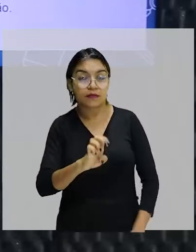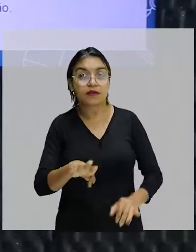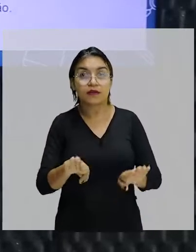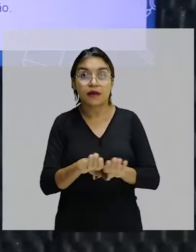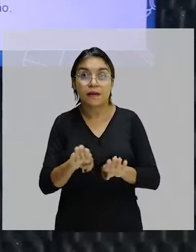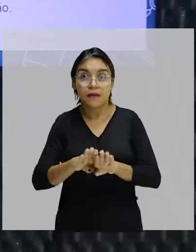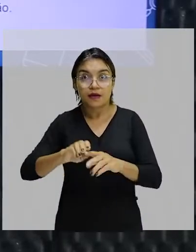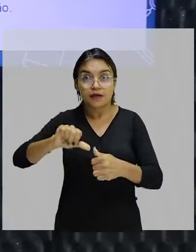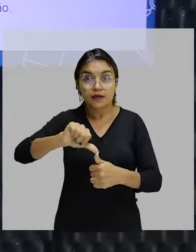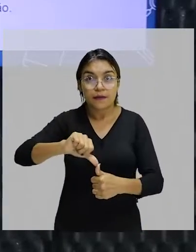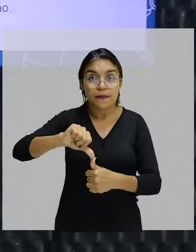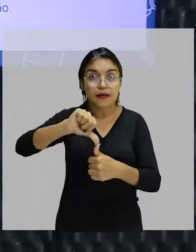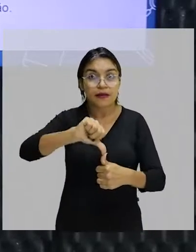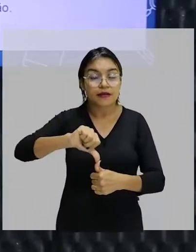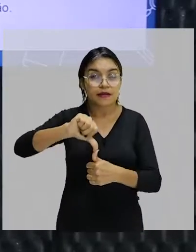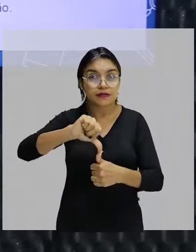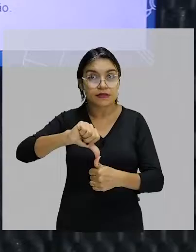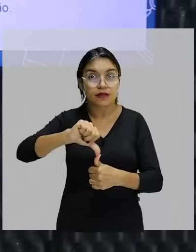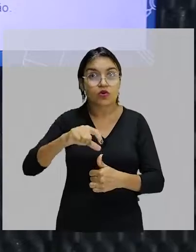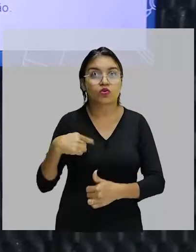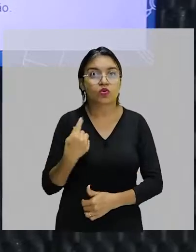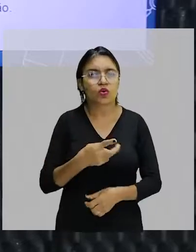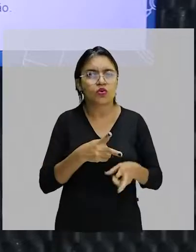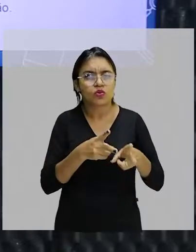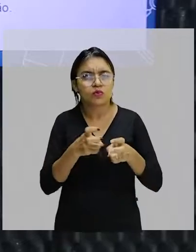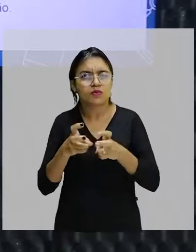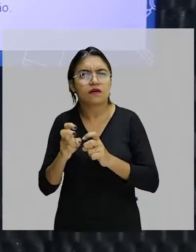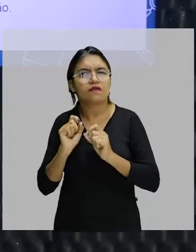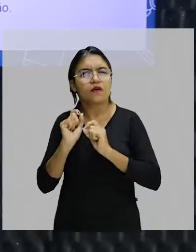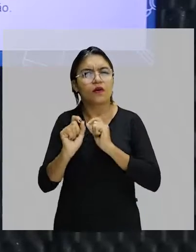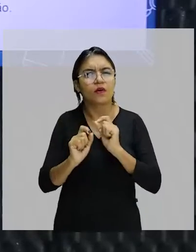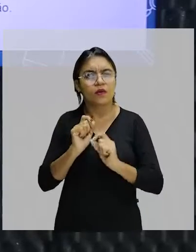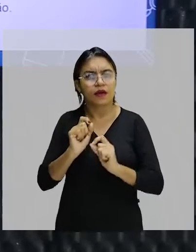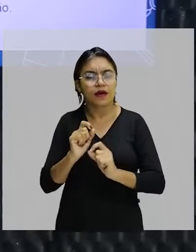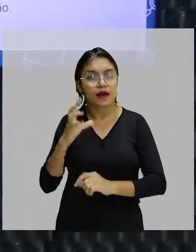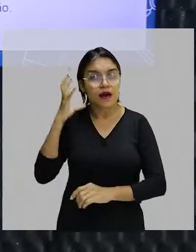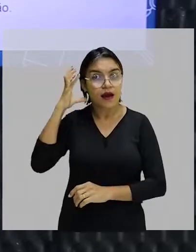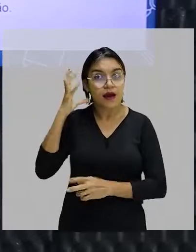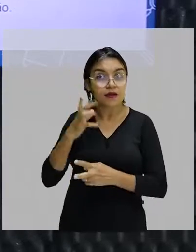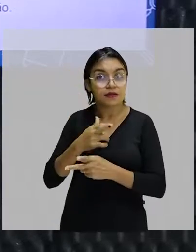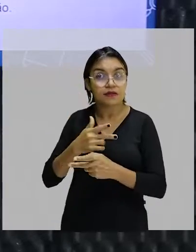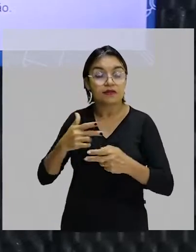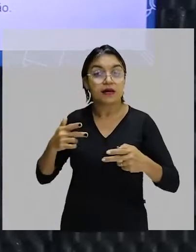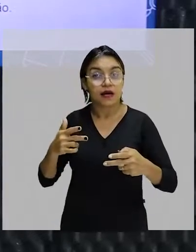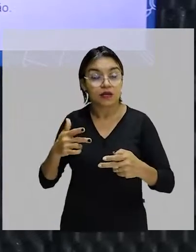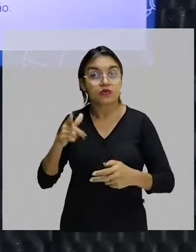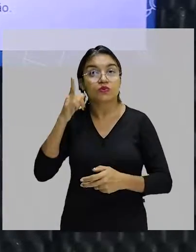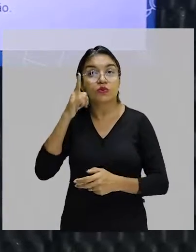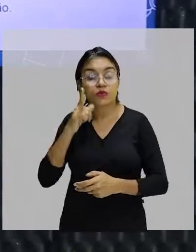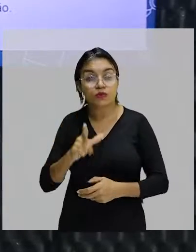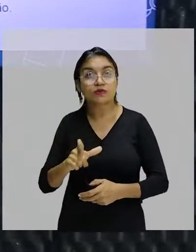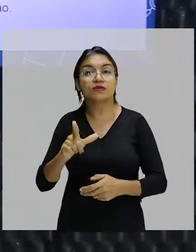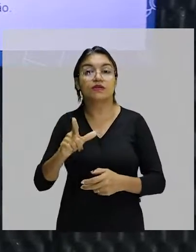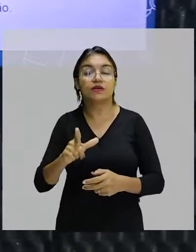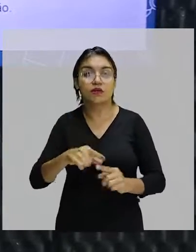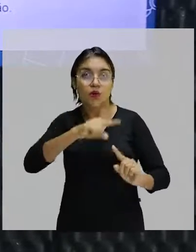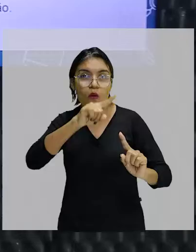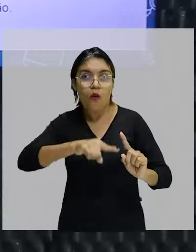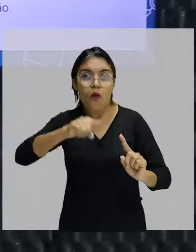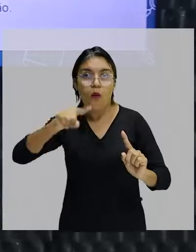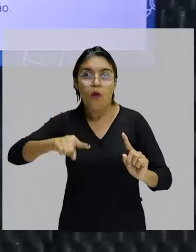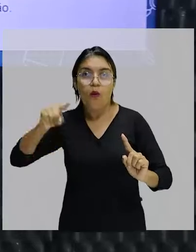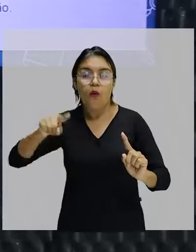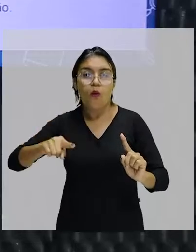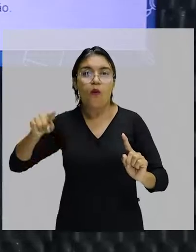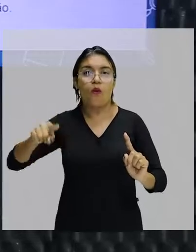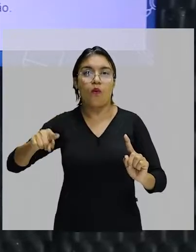América Central, o que nós poderíamos observar era que as rádios conseguiam captar as ondas, elas